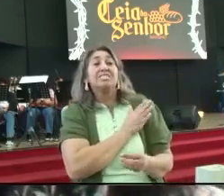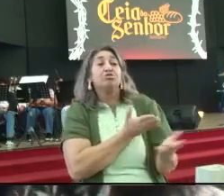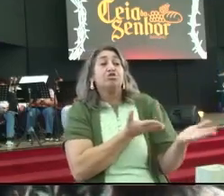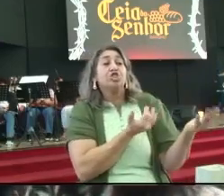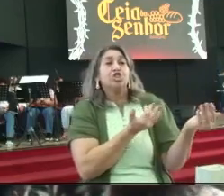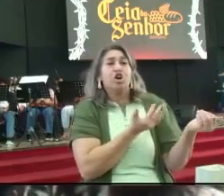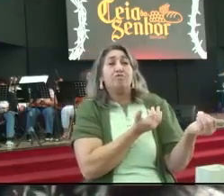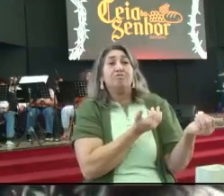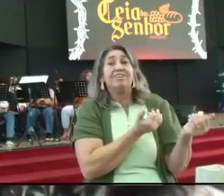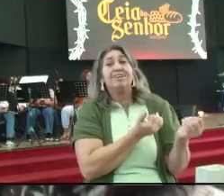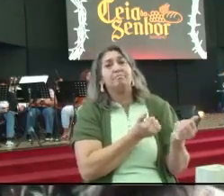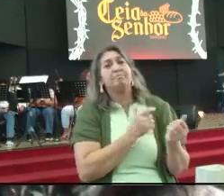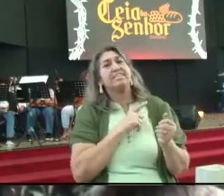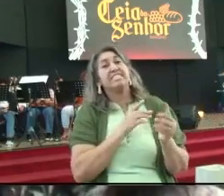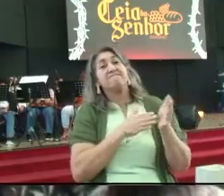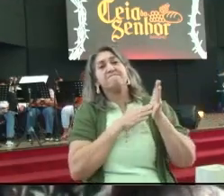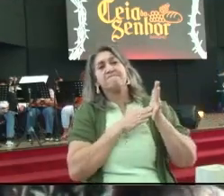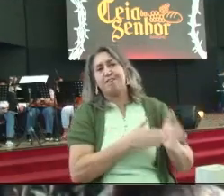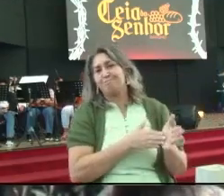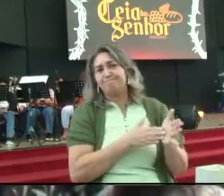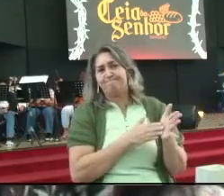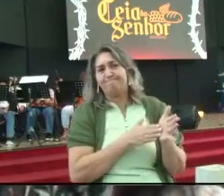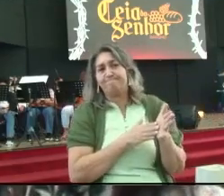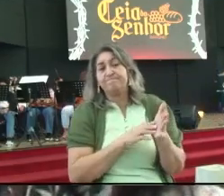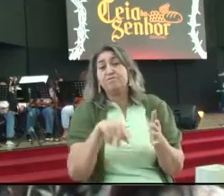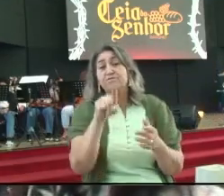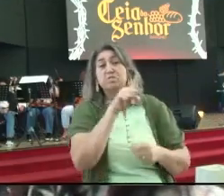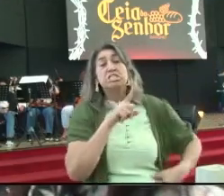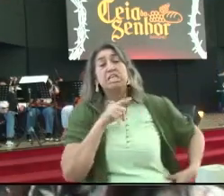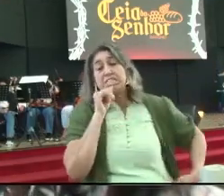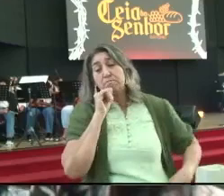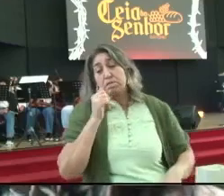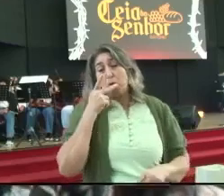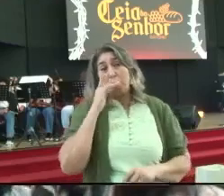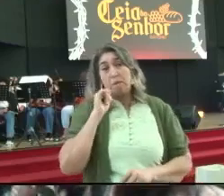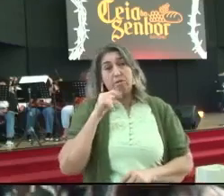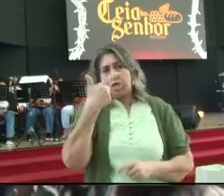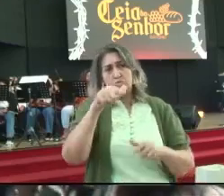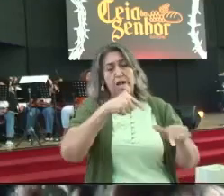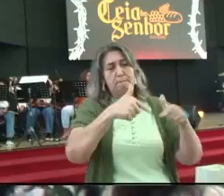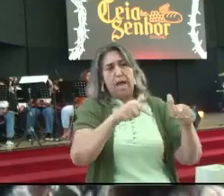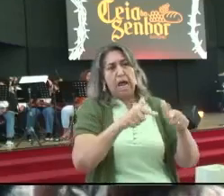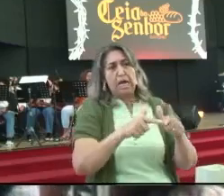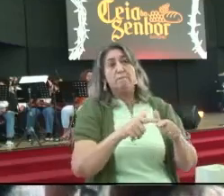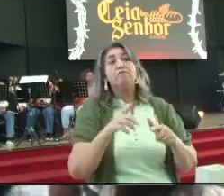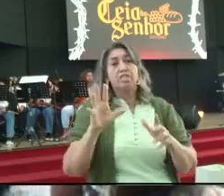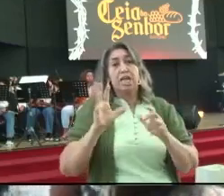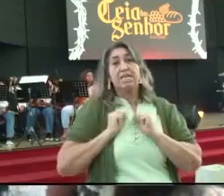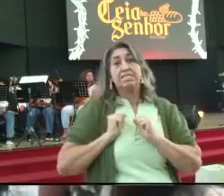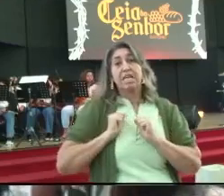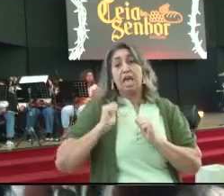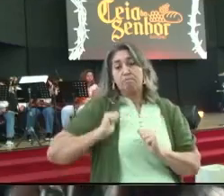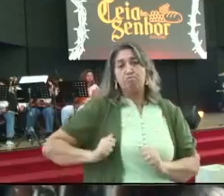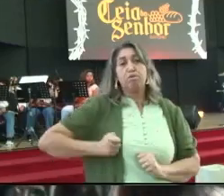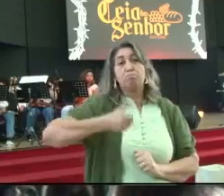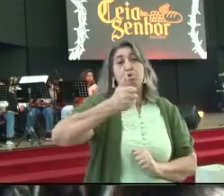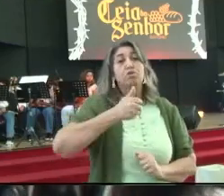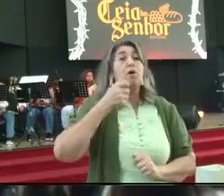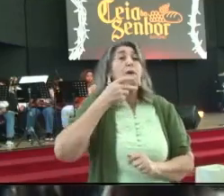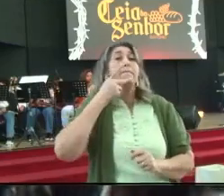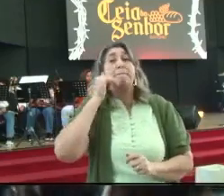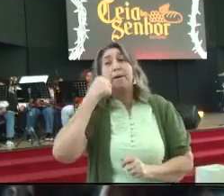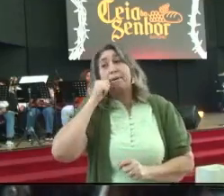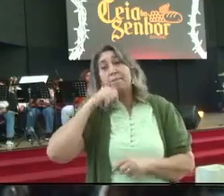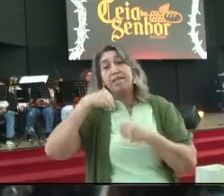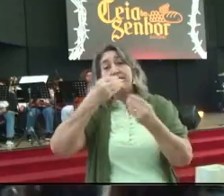fidelidade. Se você ganha uma mesada do seu pai, devolva o dízimo. Eu lembro